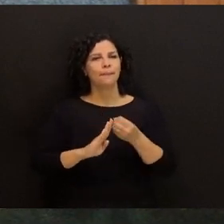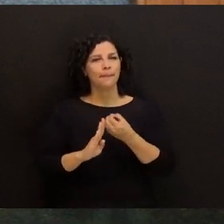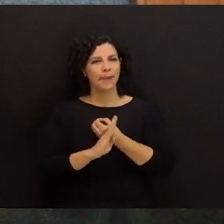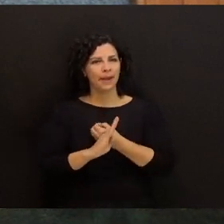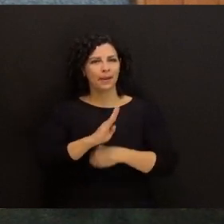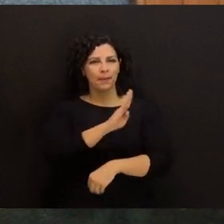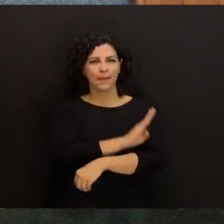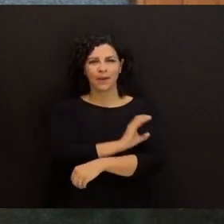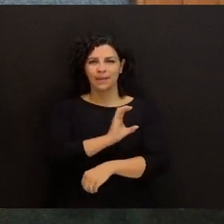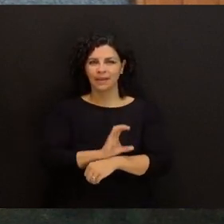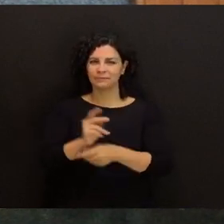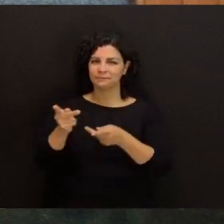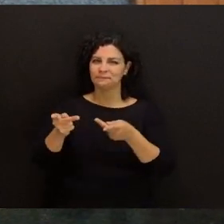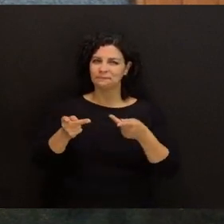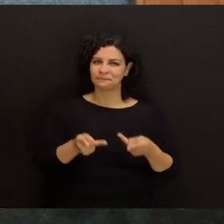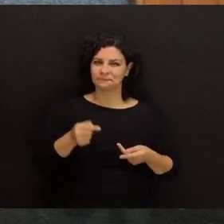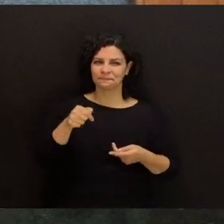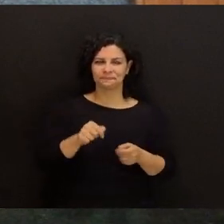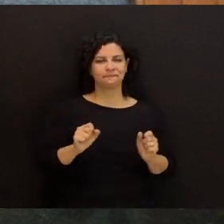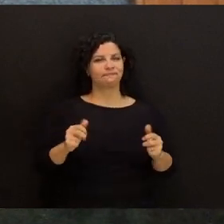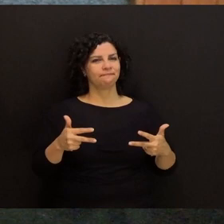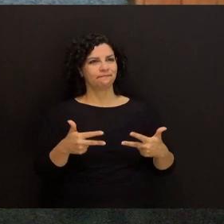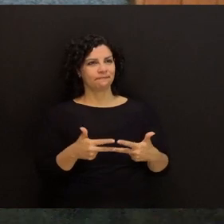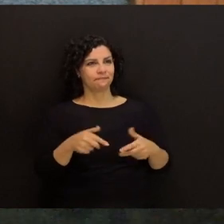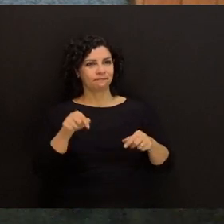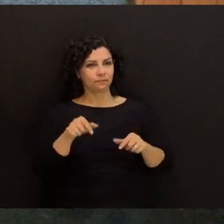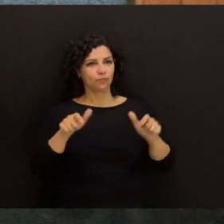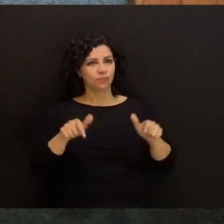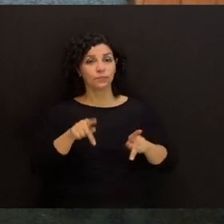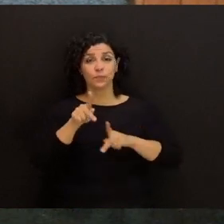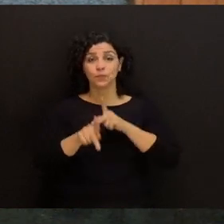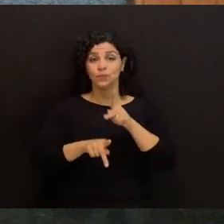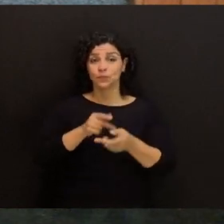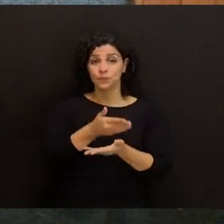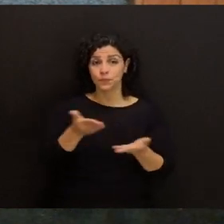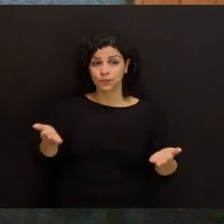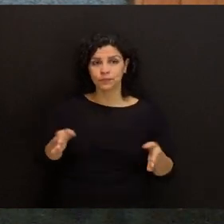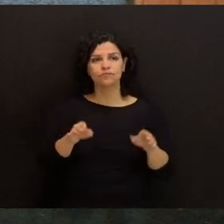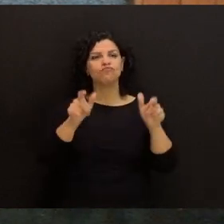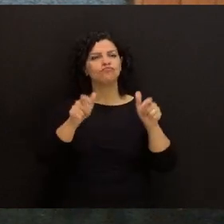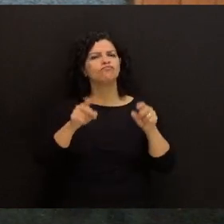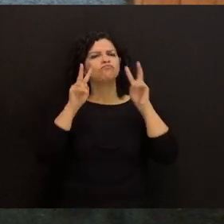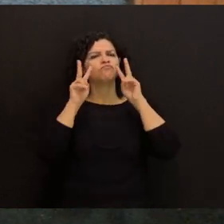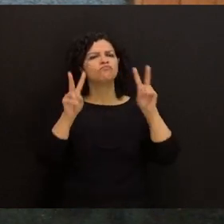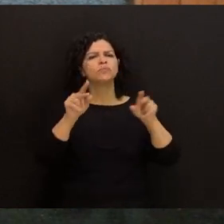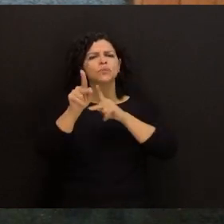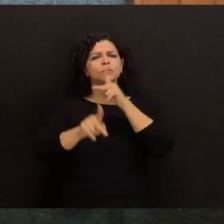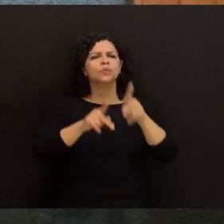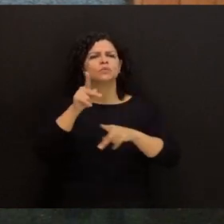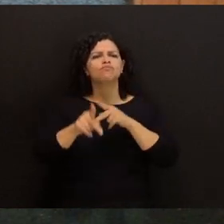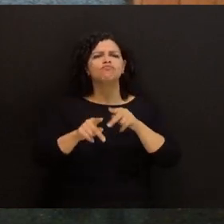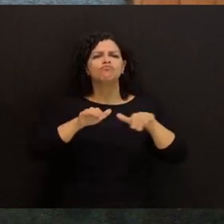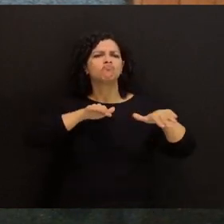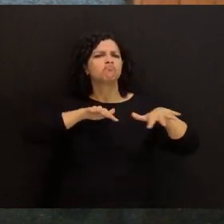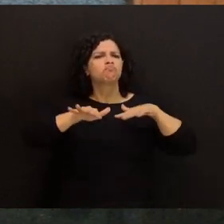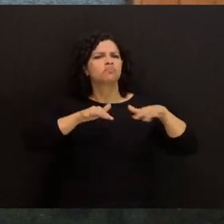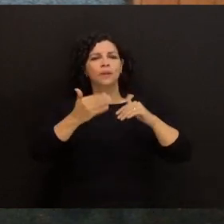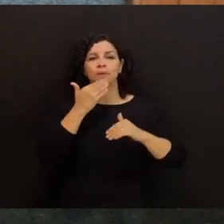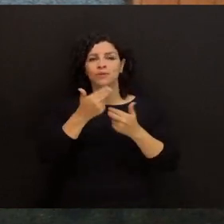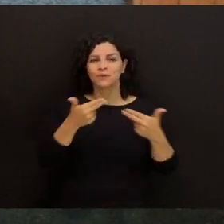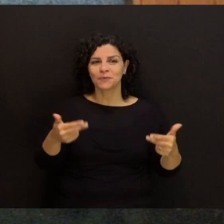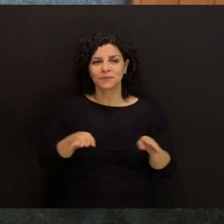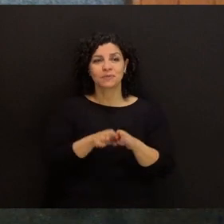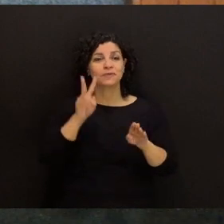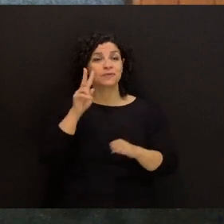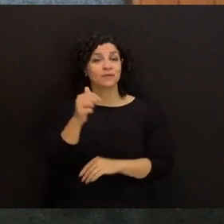sejam muito bem-vindo essa casa essa casa é do povo é lugar de via população reivindicando é lugar